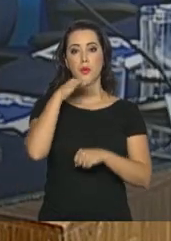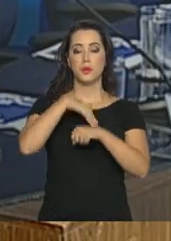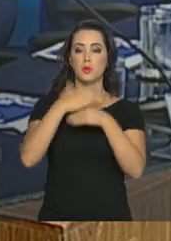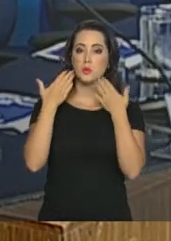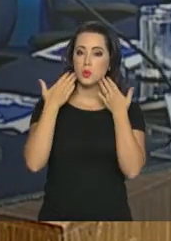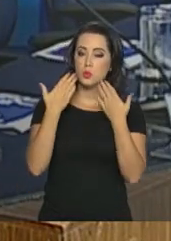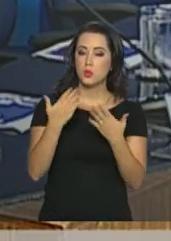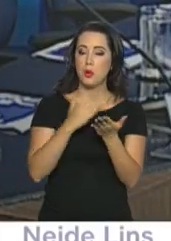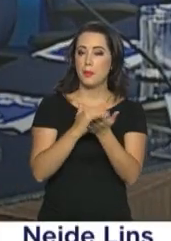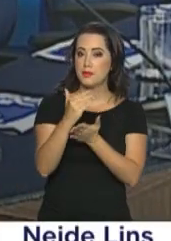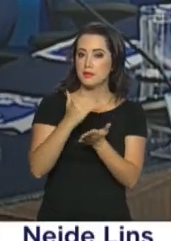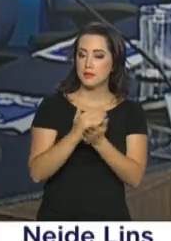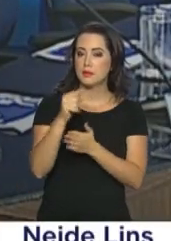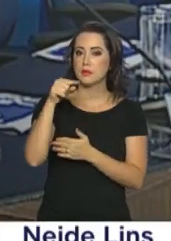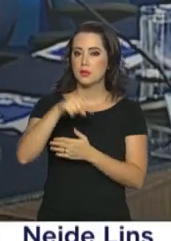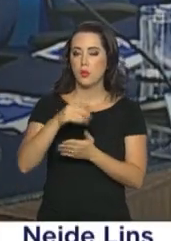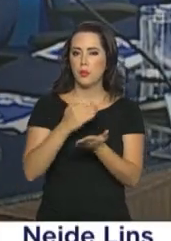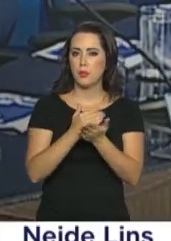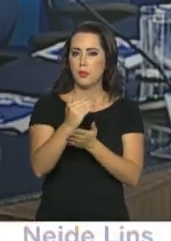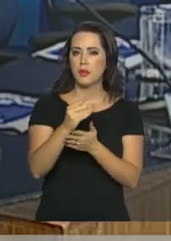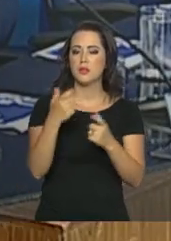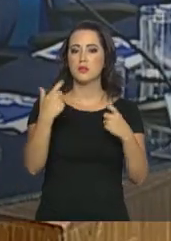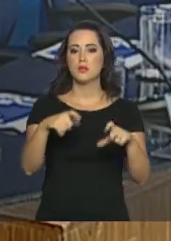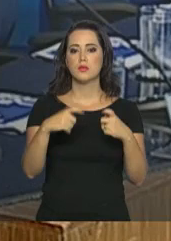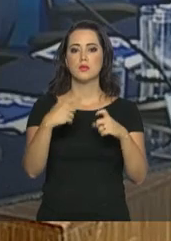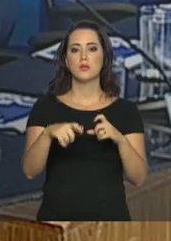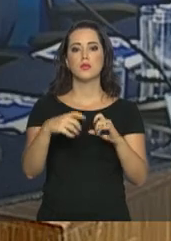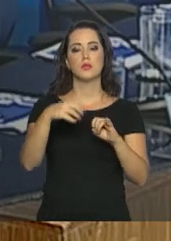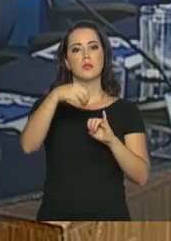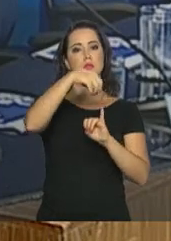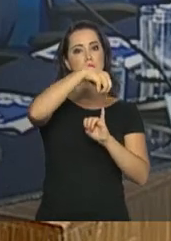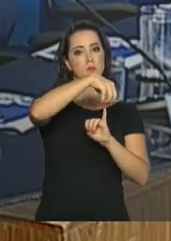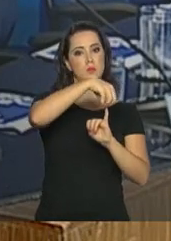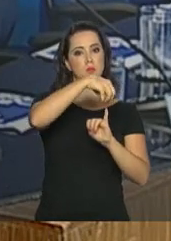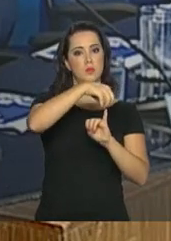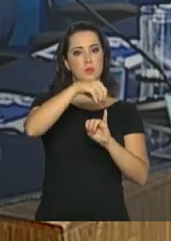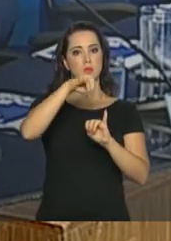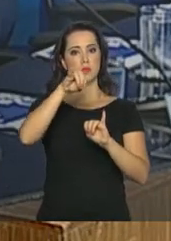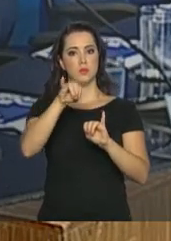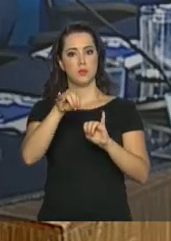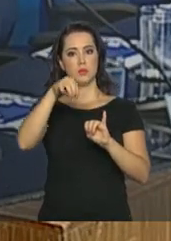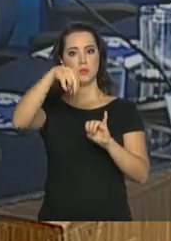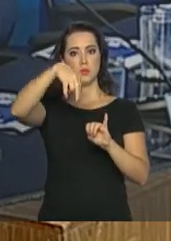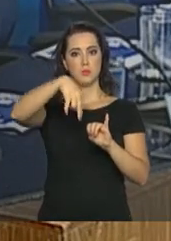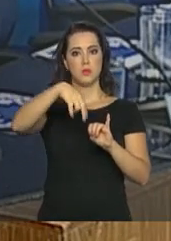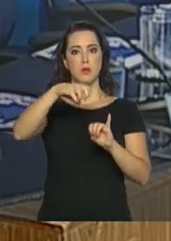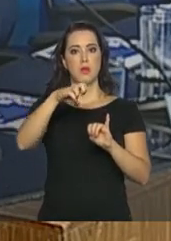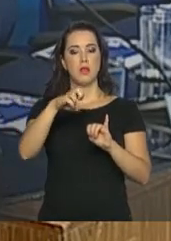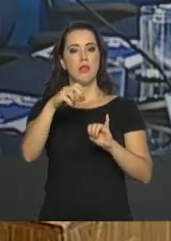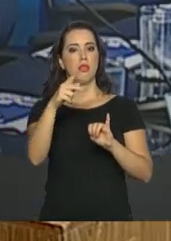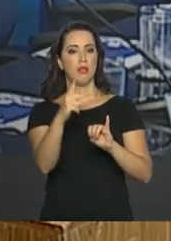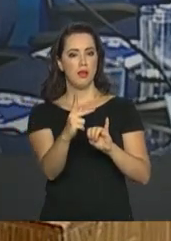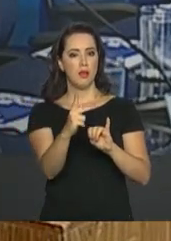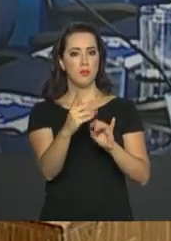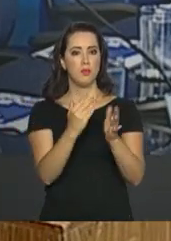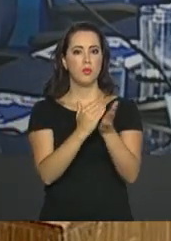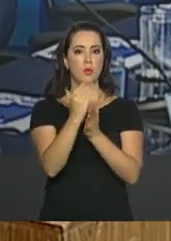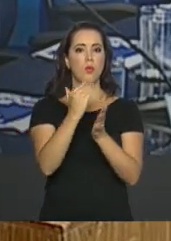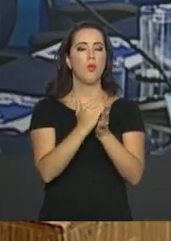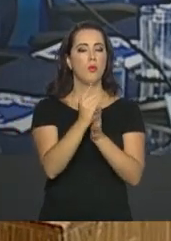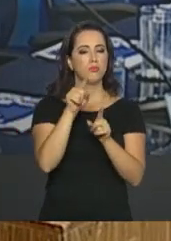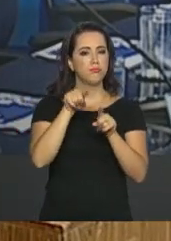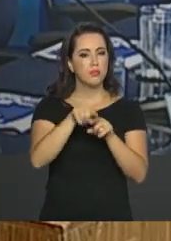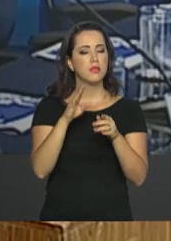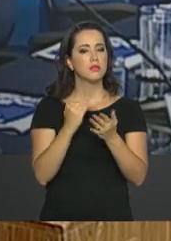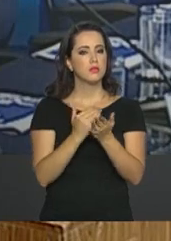noite, começa em instantes aqui na sede do Instituto de Pesquisas Educacionais Anísio Teixeira, o INEP, a entrevista coletiva